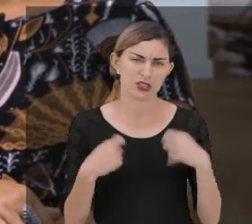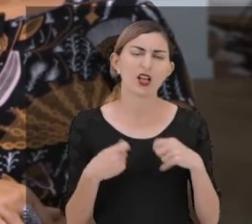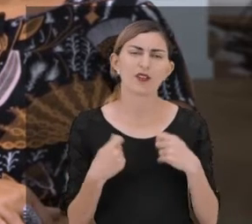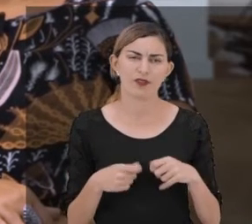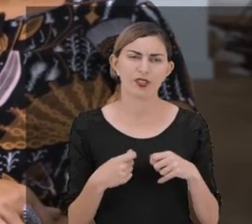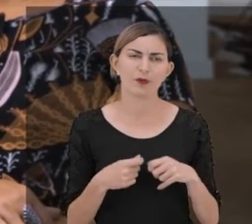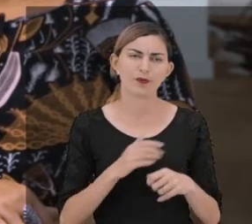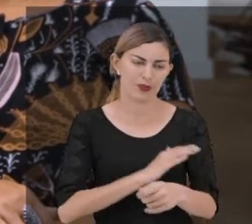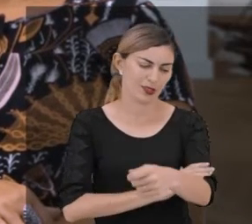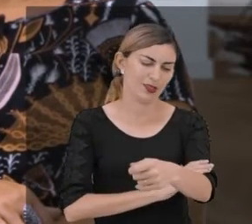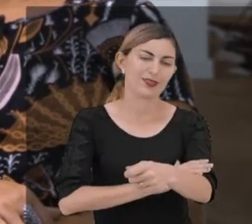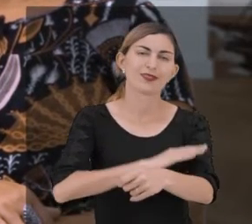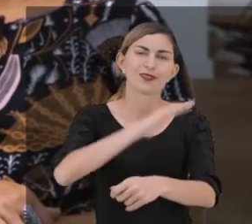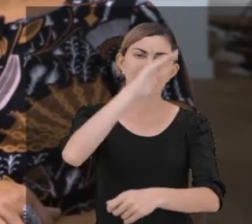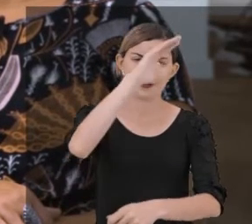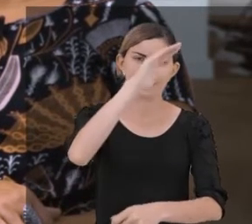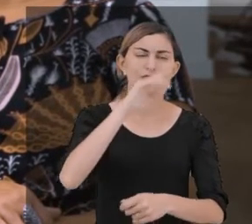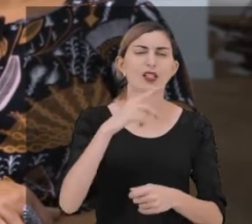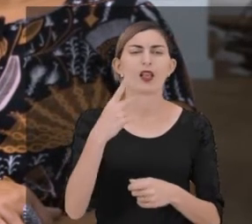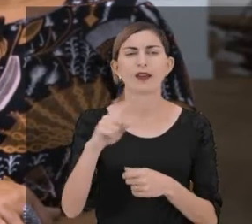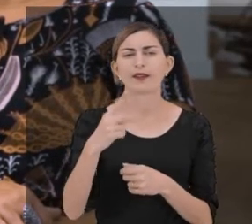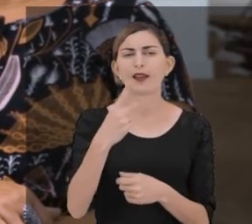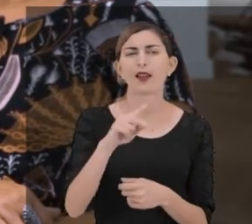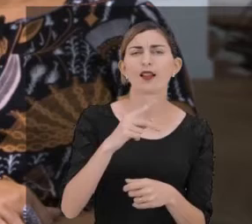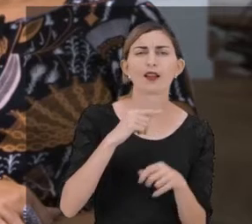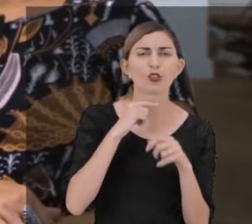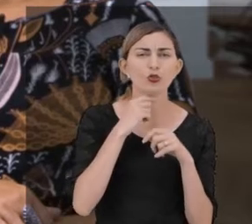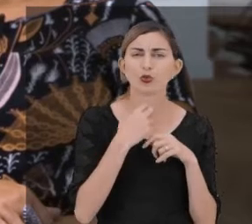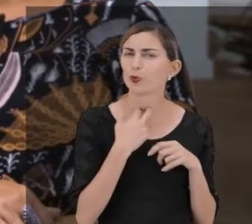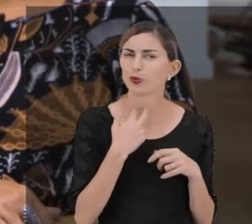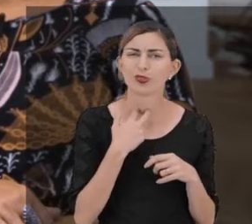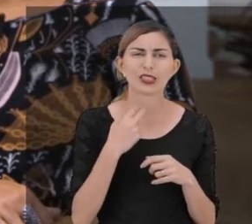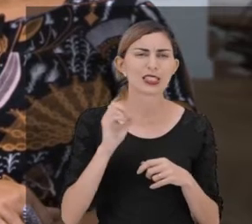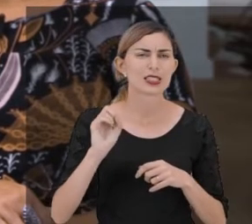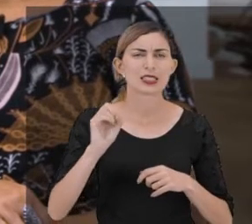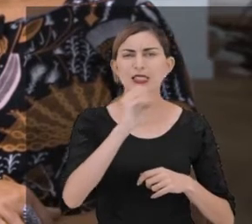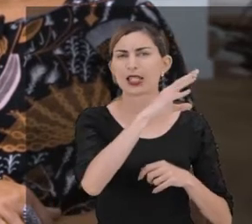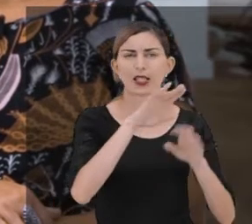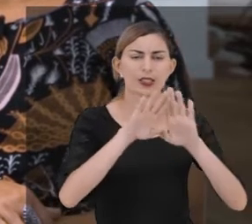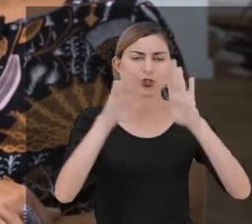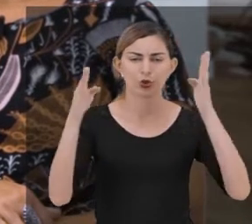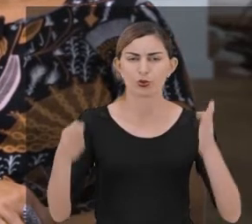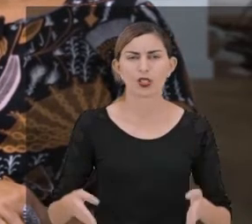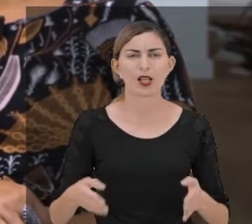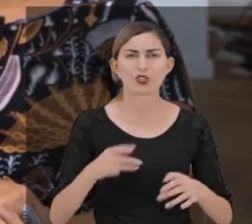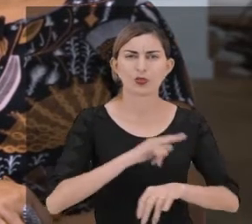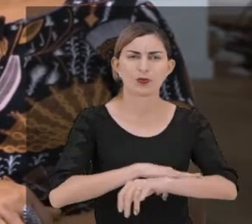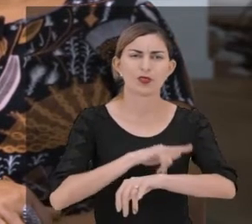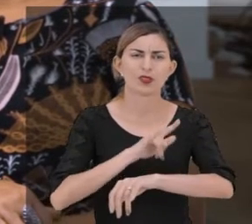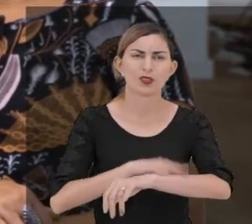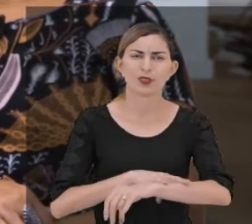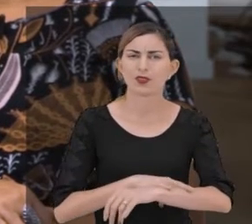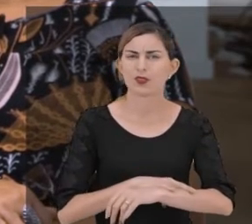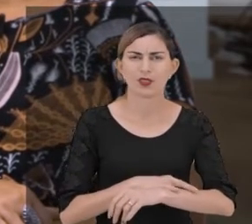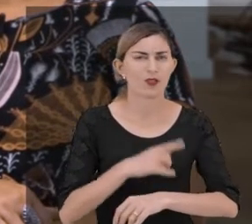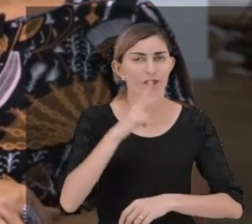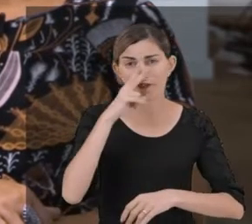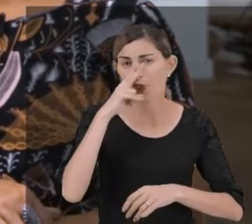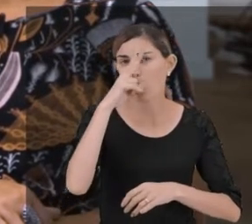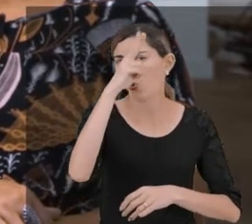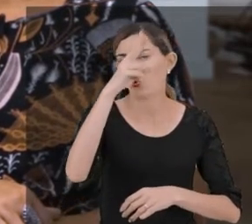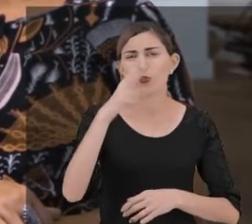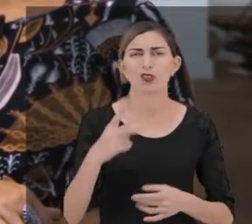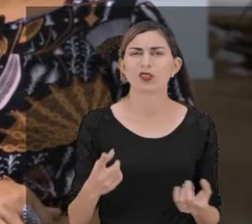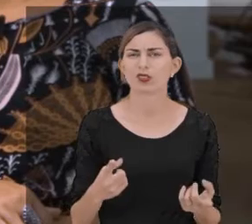conta da pressão alta e ela não podia sair do caixa para urinar. Isso é muito